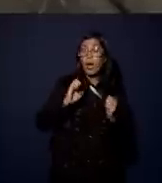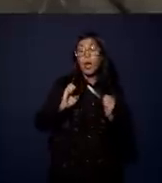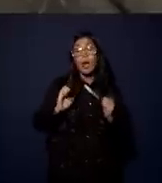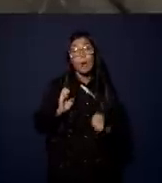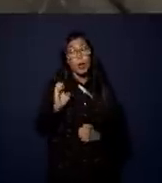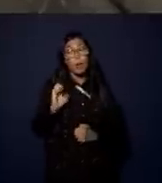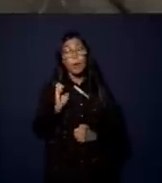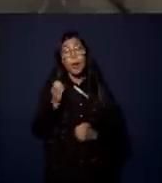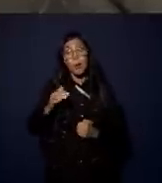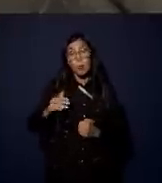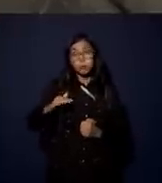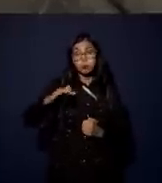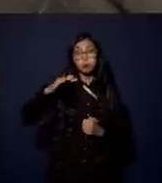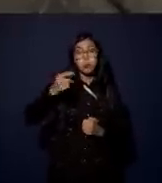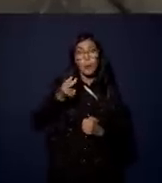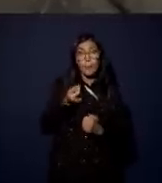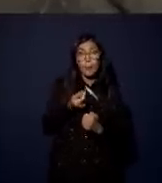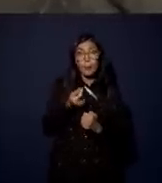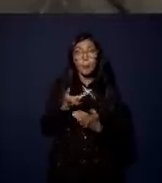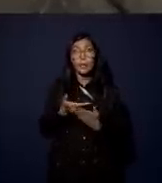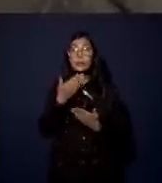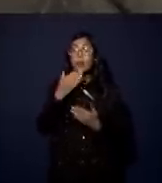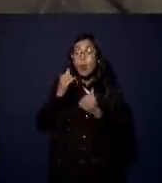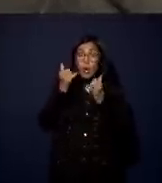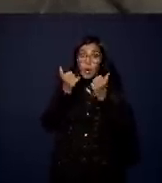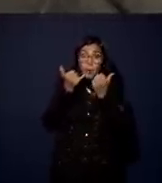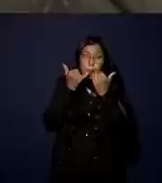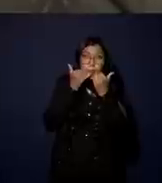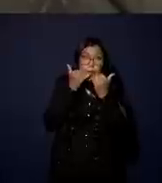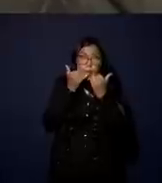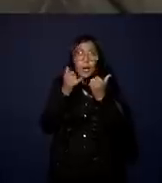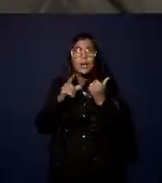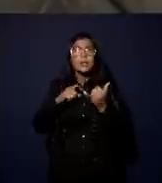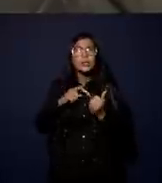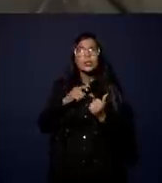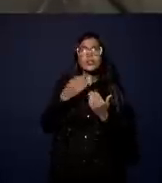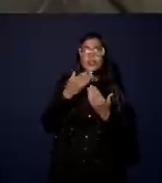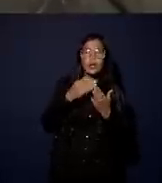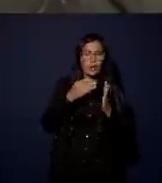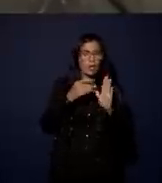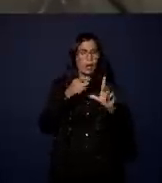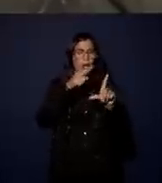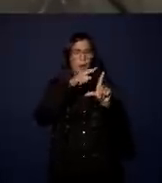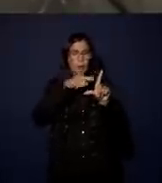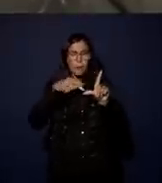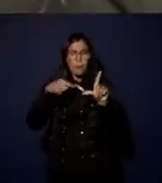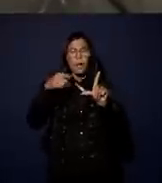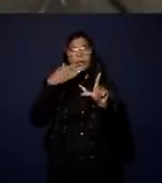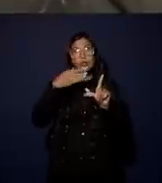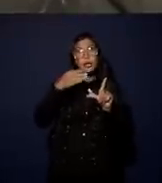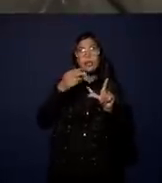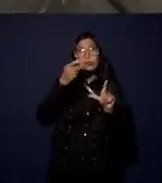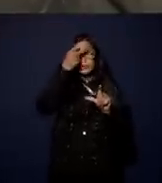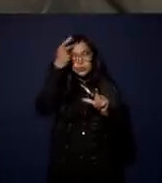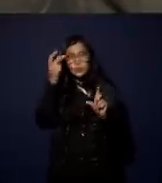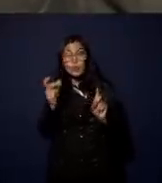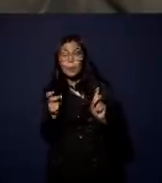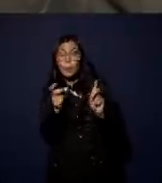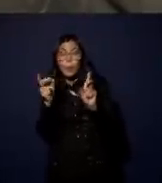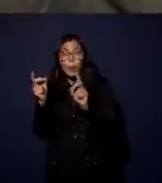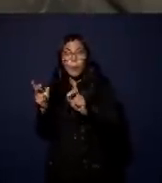uma oportunidade a gente com as informações e temos ali os dados desses vendedores a gente